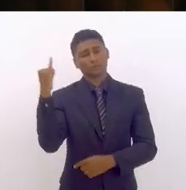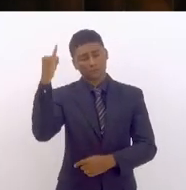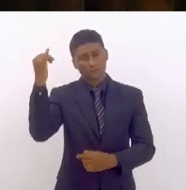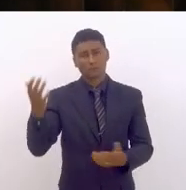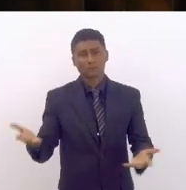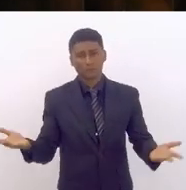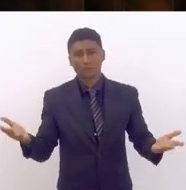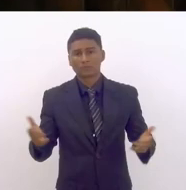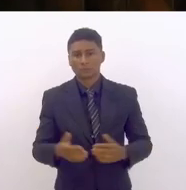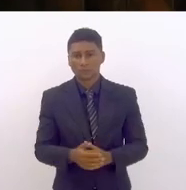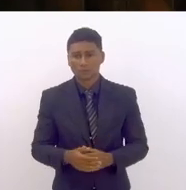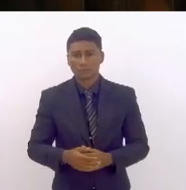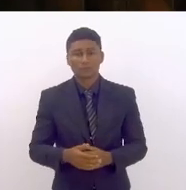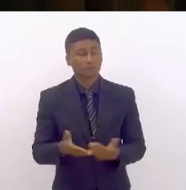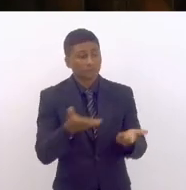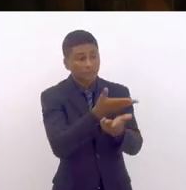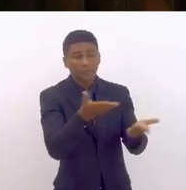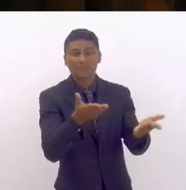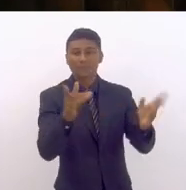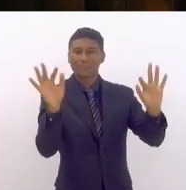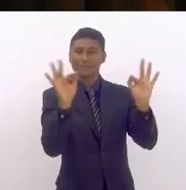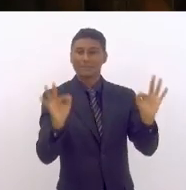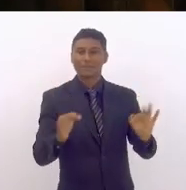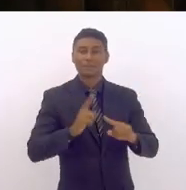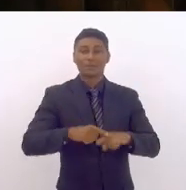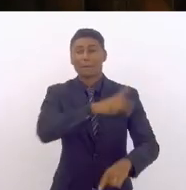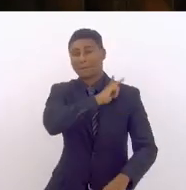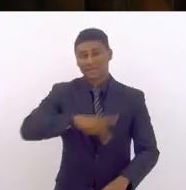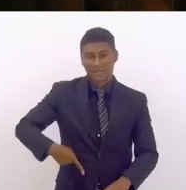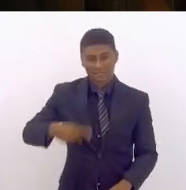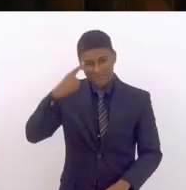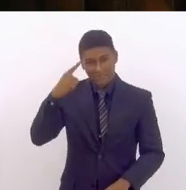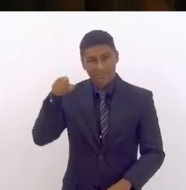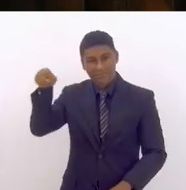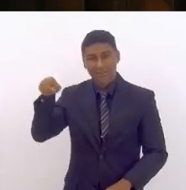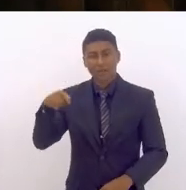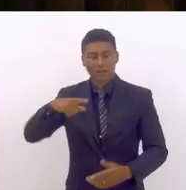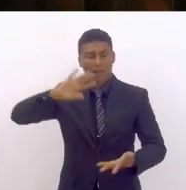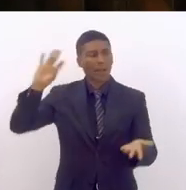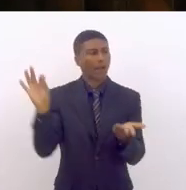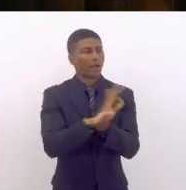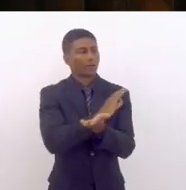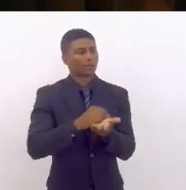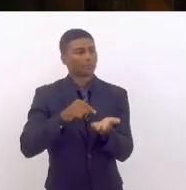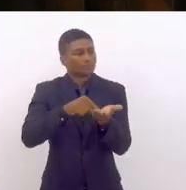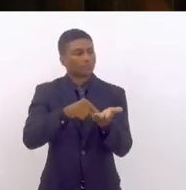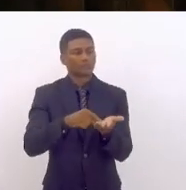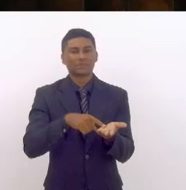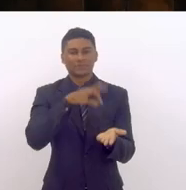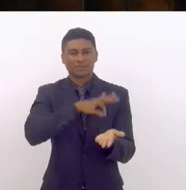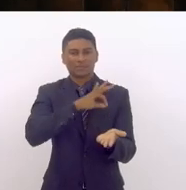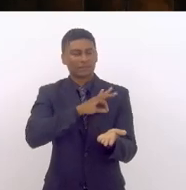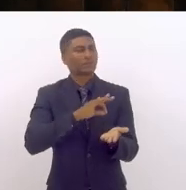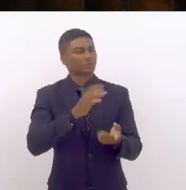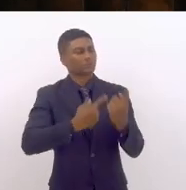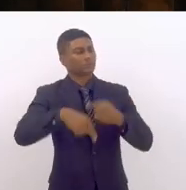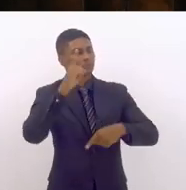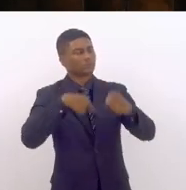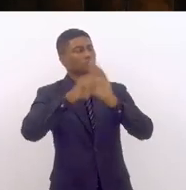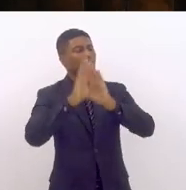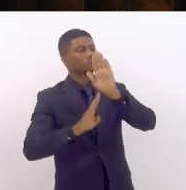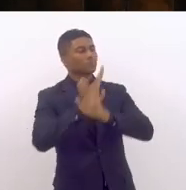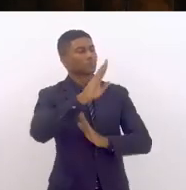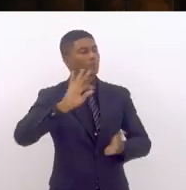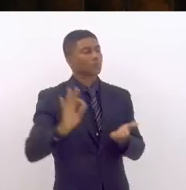reconhecimento. Ficaram tão felizes quando o nosso presidente Jair Bolsonaro assinou o reajuste salarial deles,